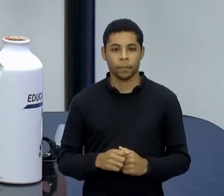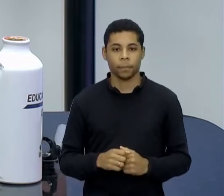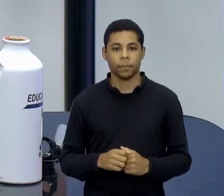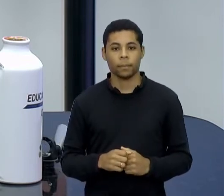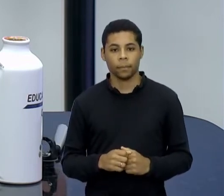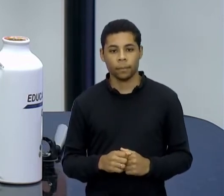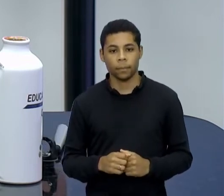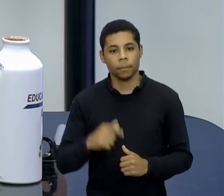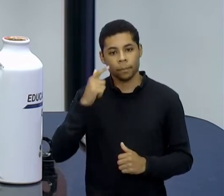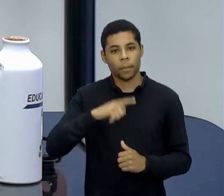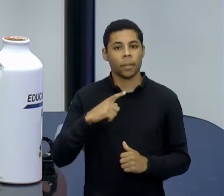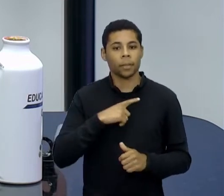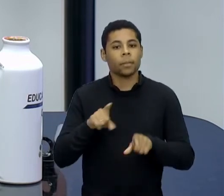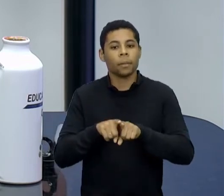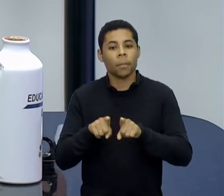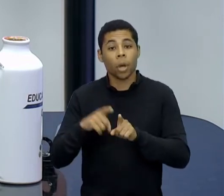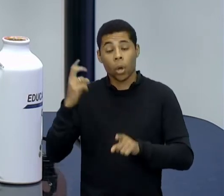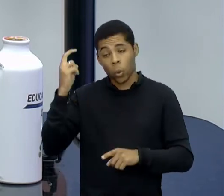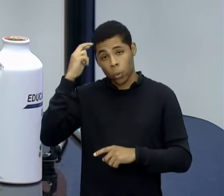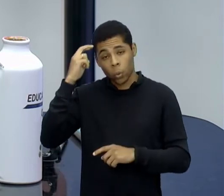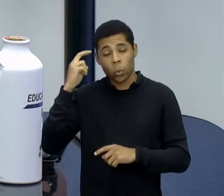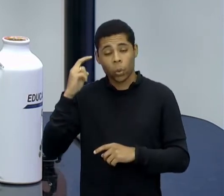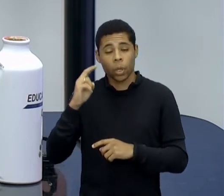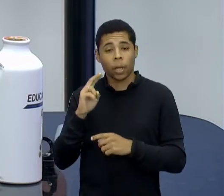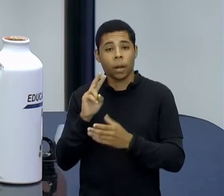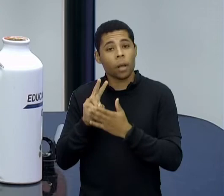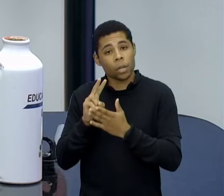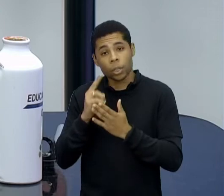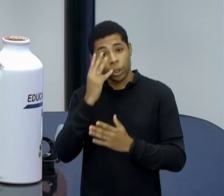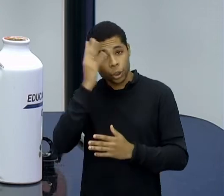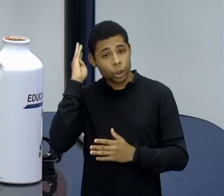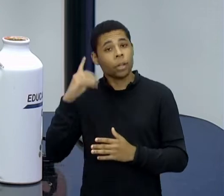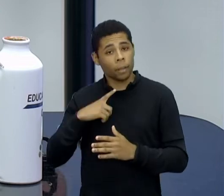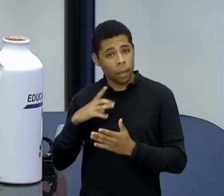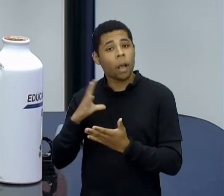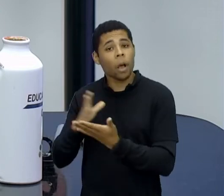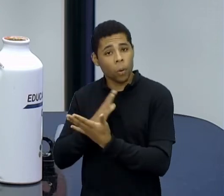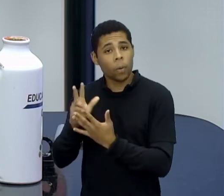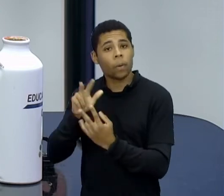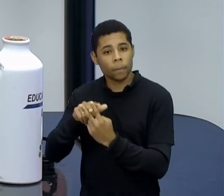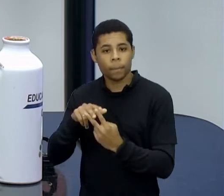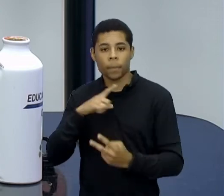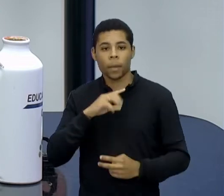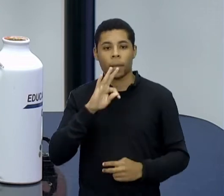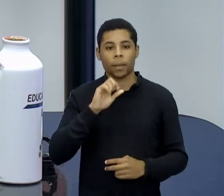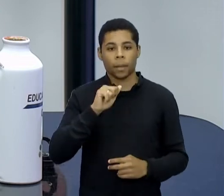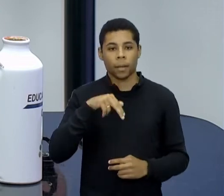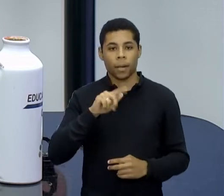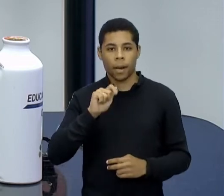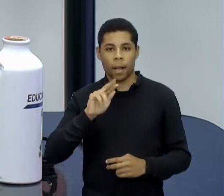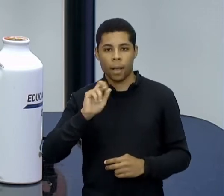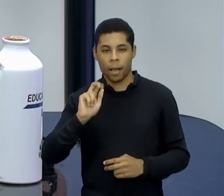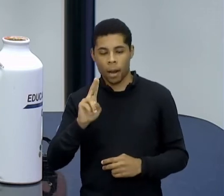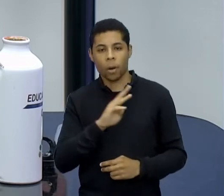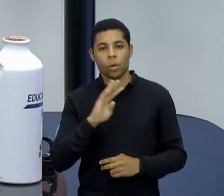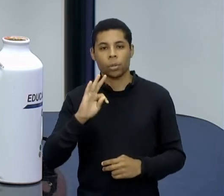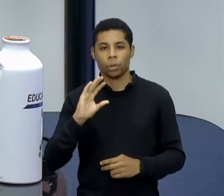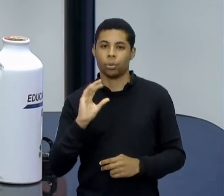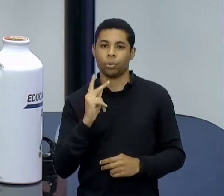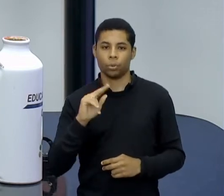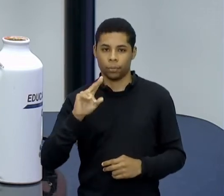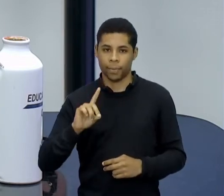também na cultura indígena algumas lutas dançantes. Nós temos o tangará, o chondário, que são lutas